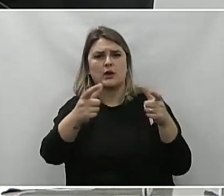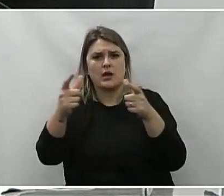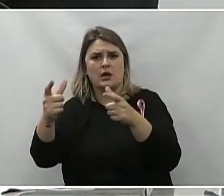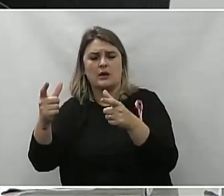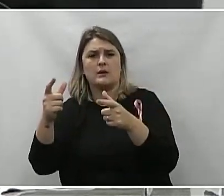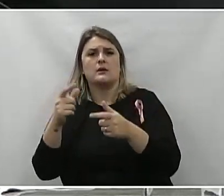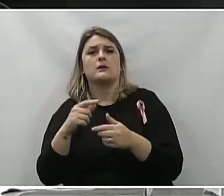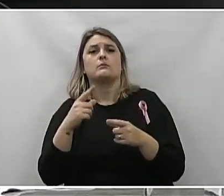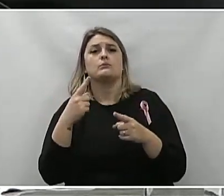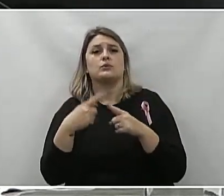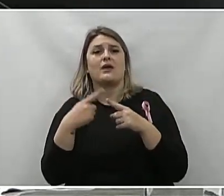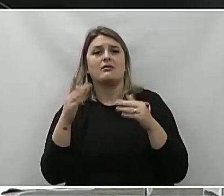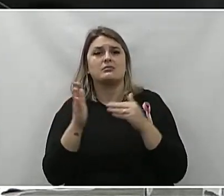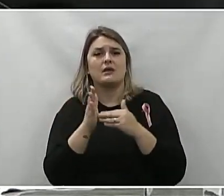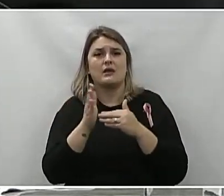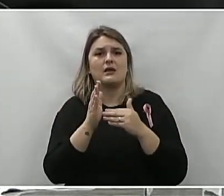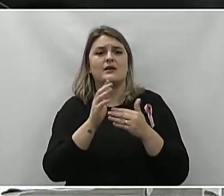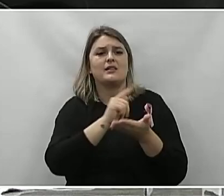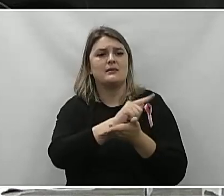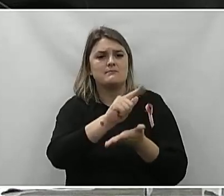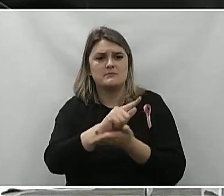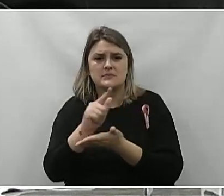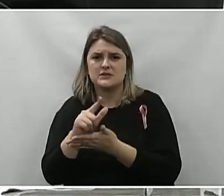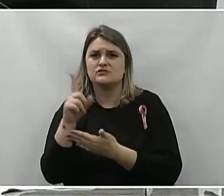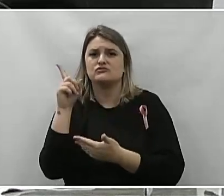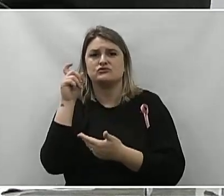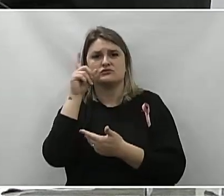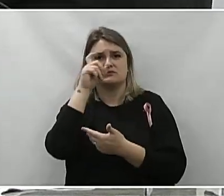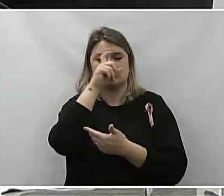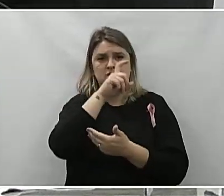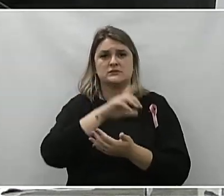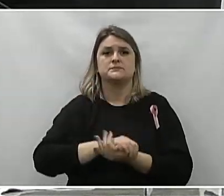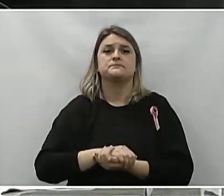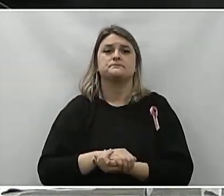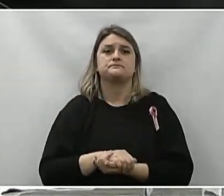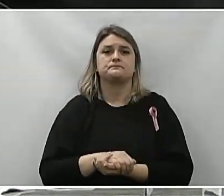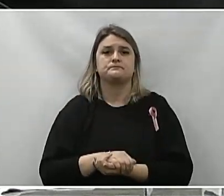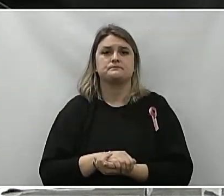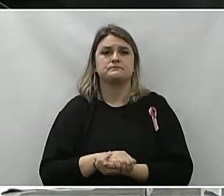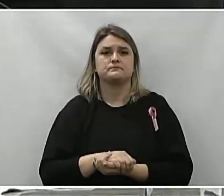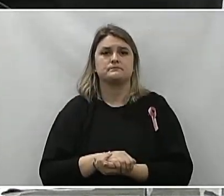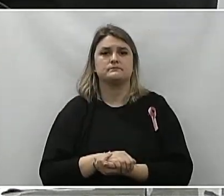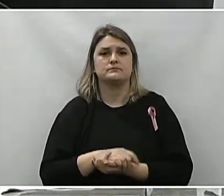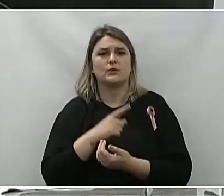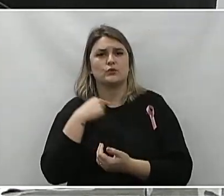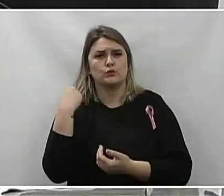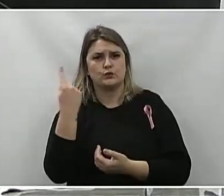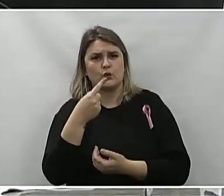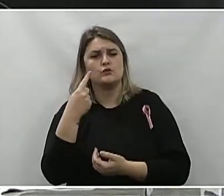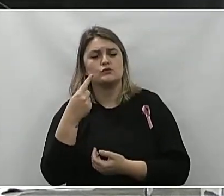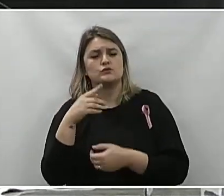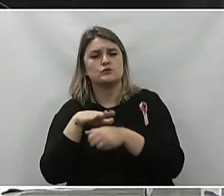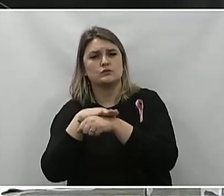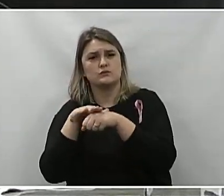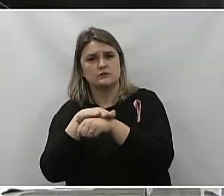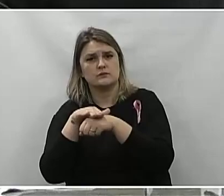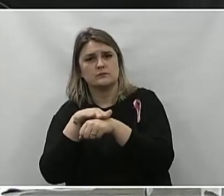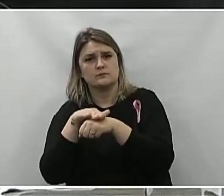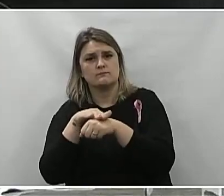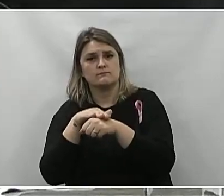nós de até A Conservação Fica difícil por essa situação e nós estivermos conversando